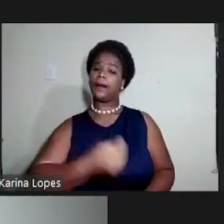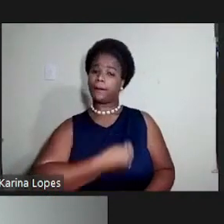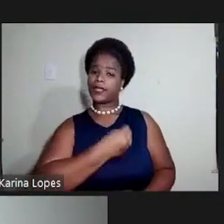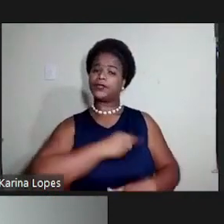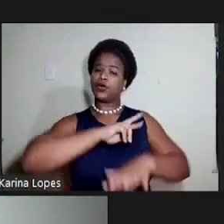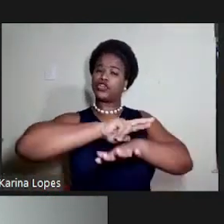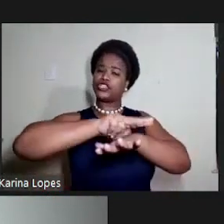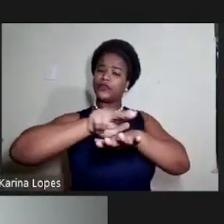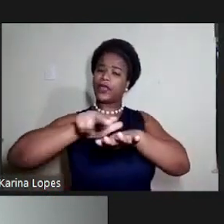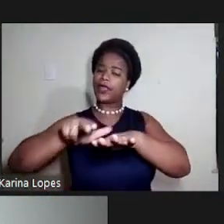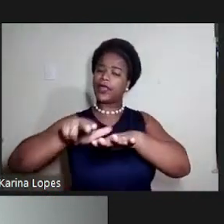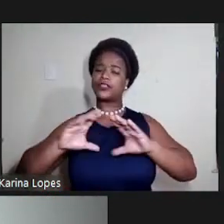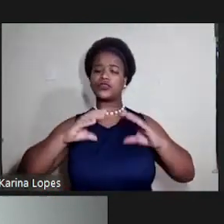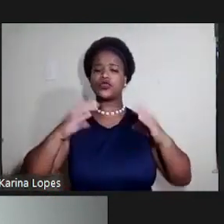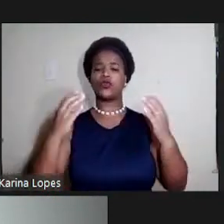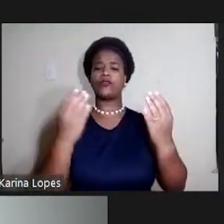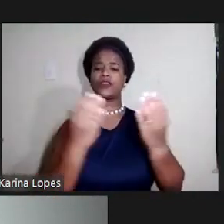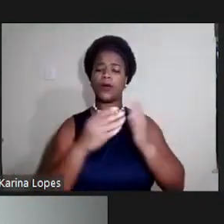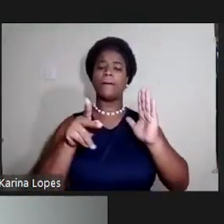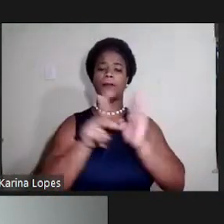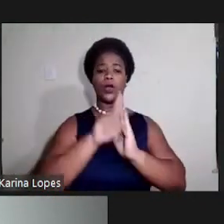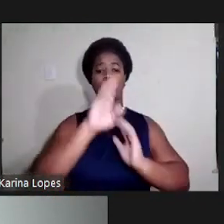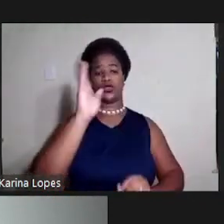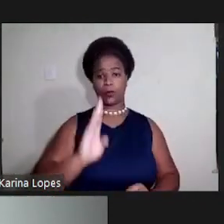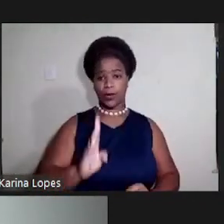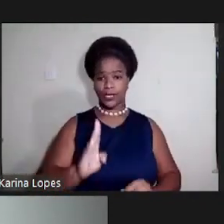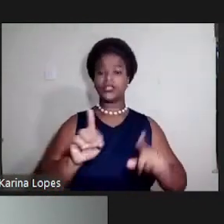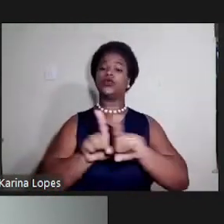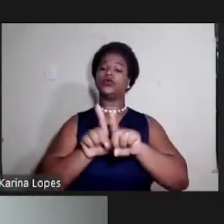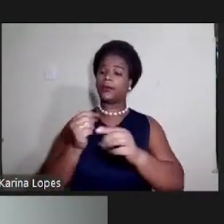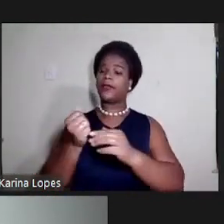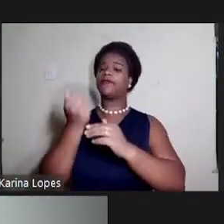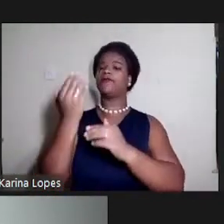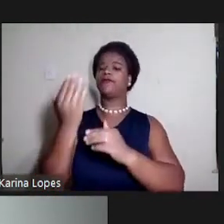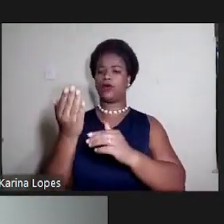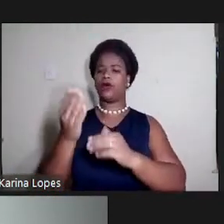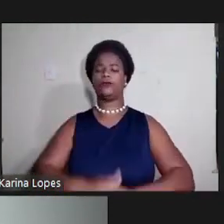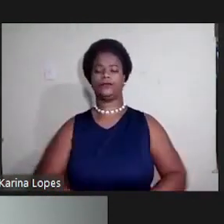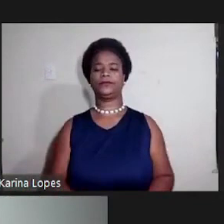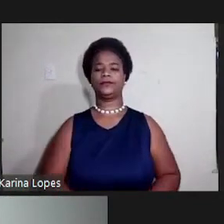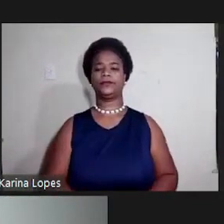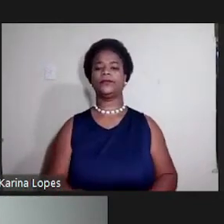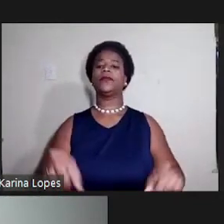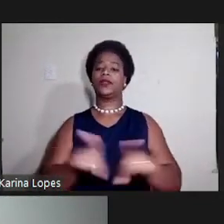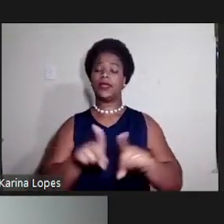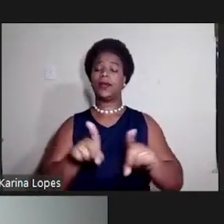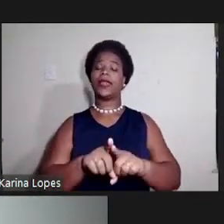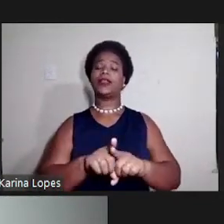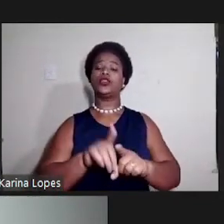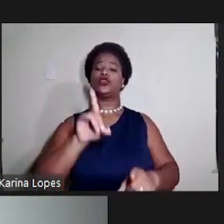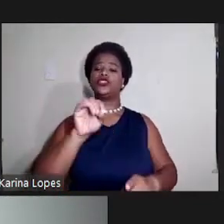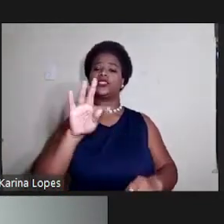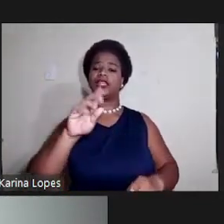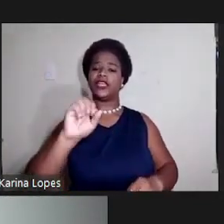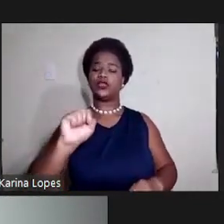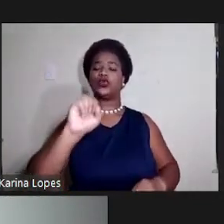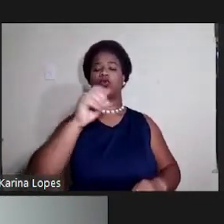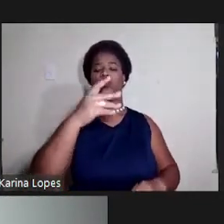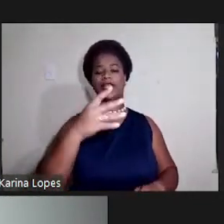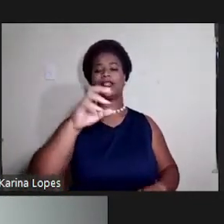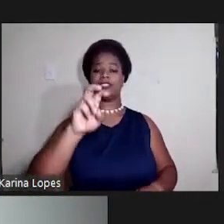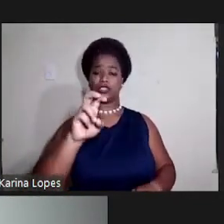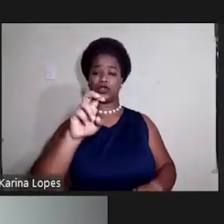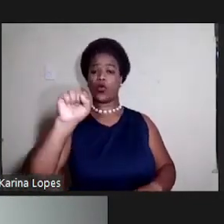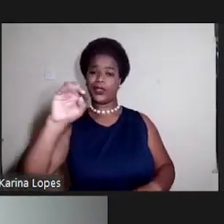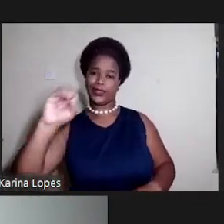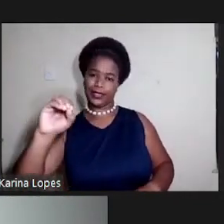convenções rotárias no Brasil e no exterior, como chairman do Distrito 4580. Foi presidente do clube e